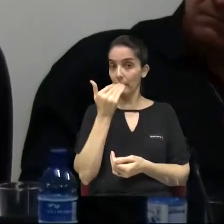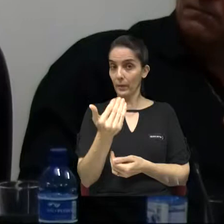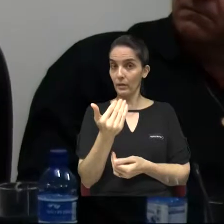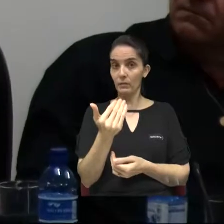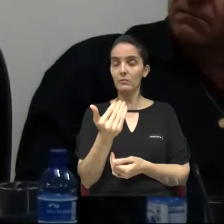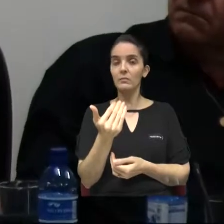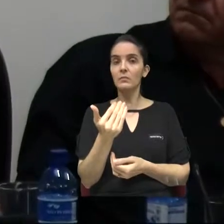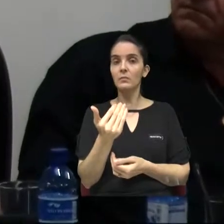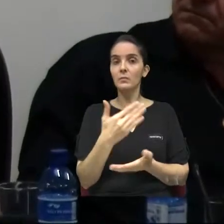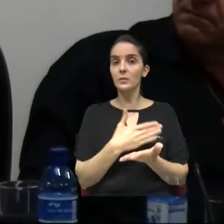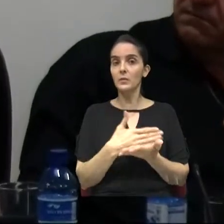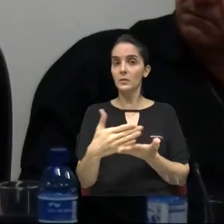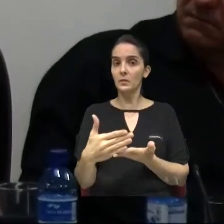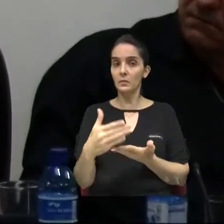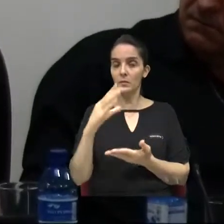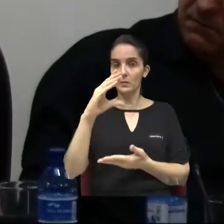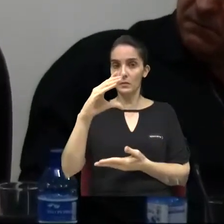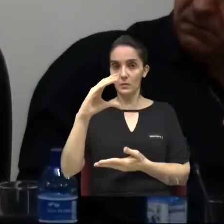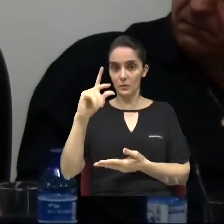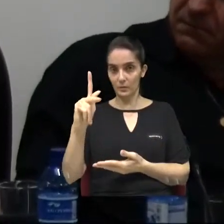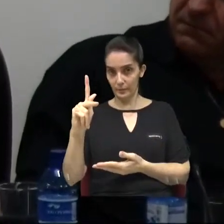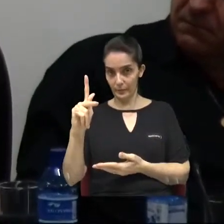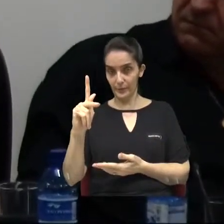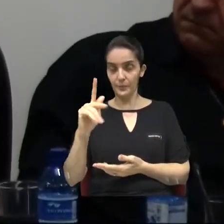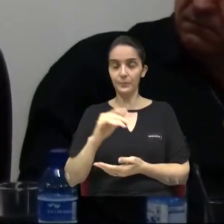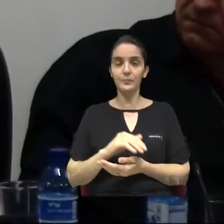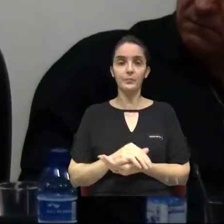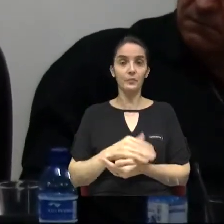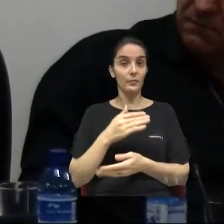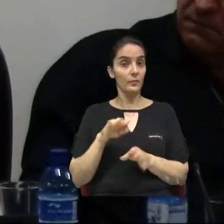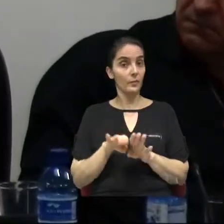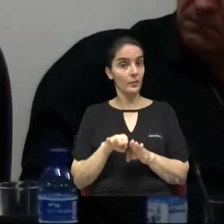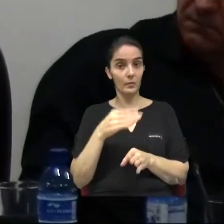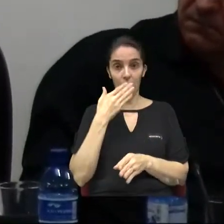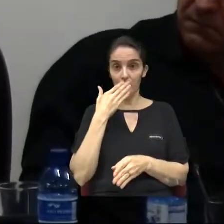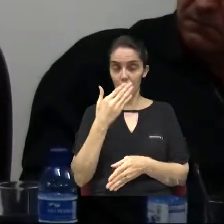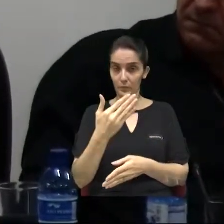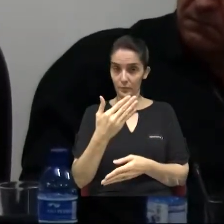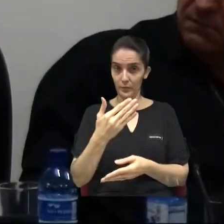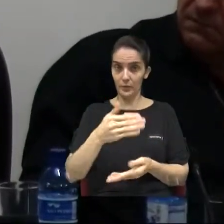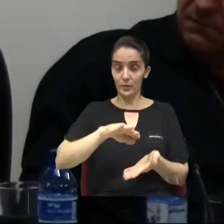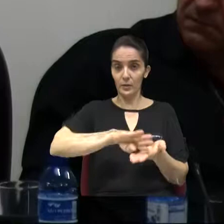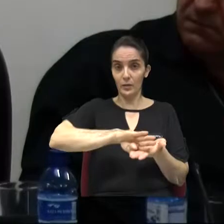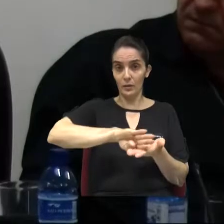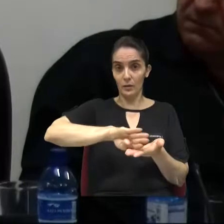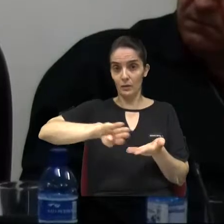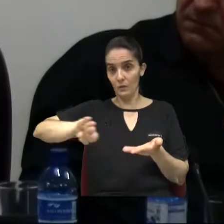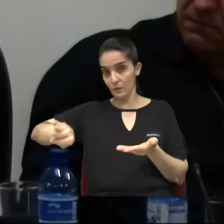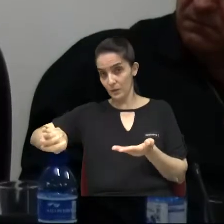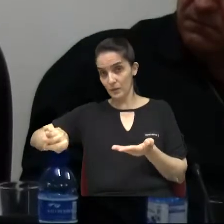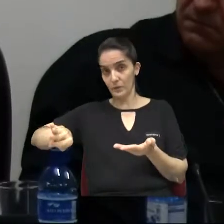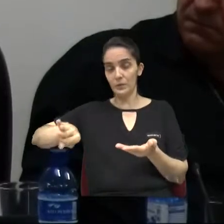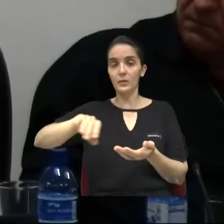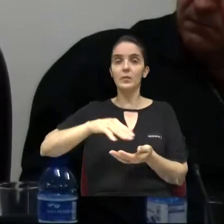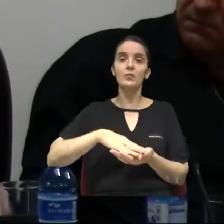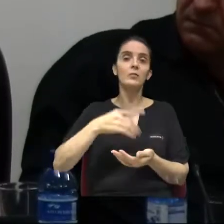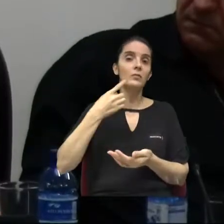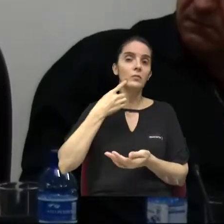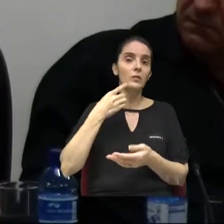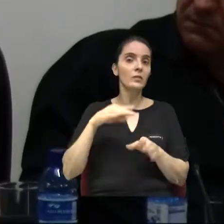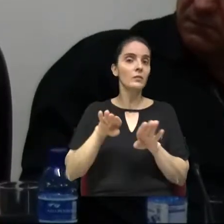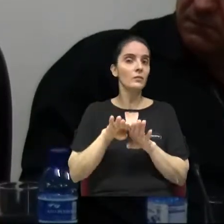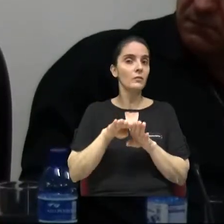uma abertura de comissão processante, ele pede o afastamento do senhor